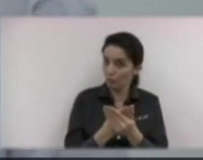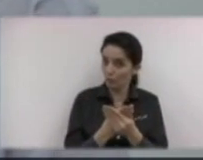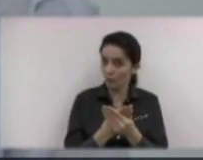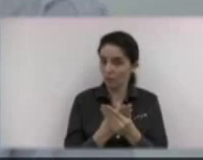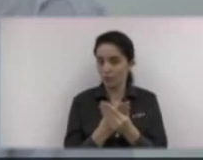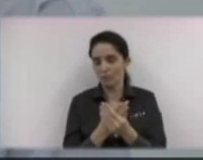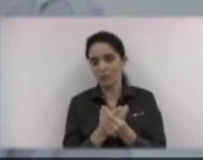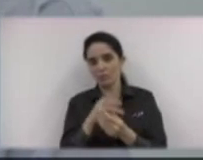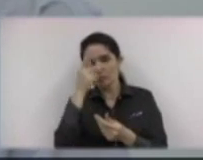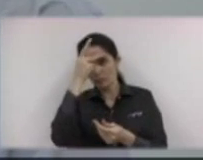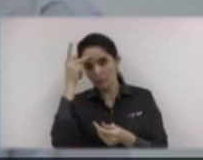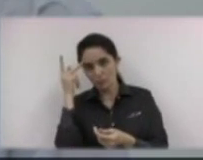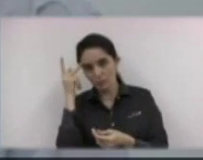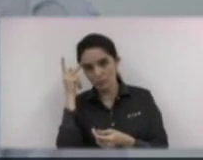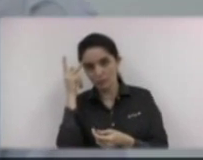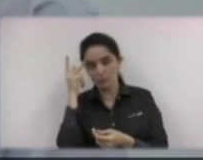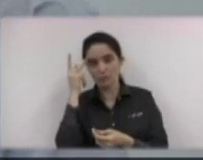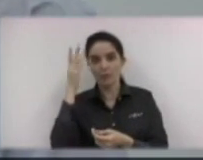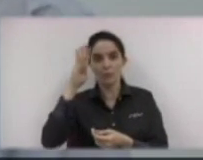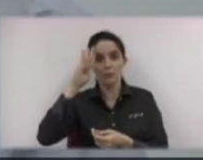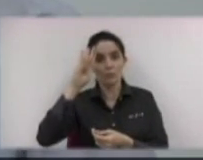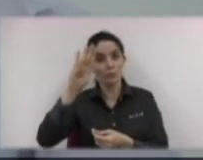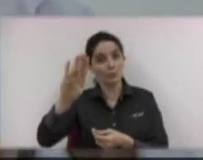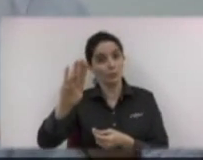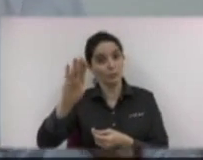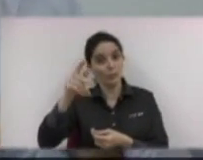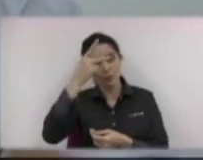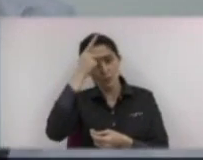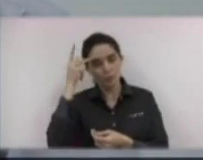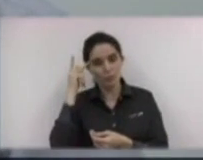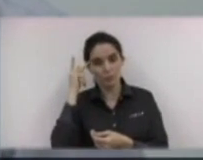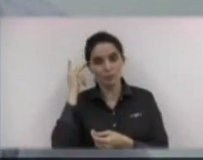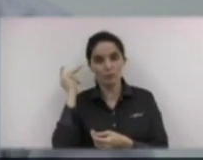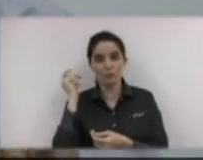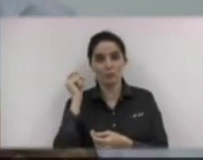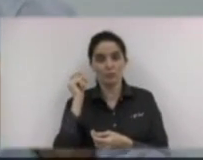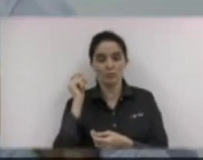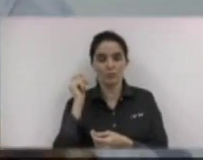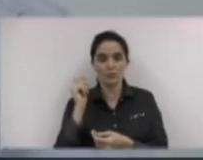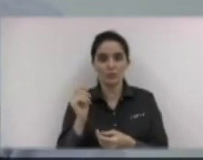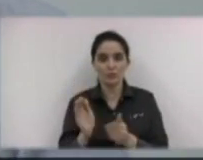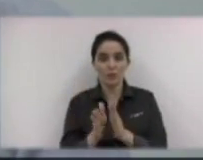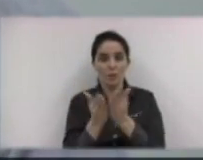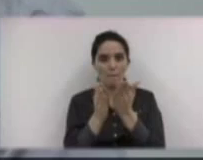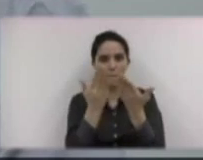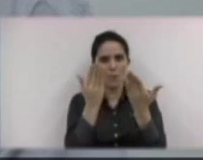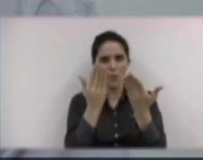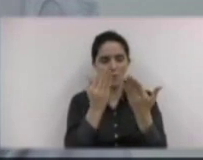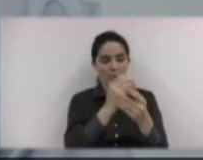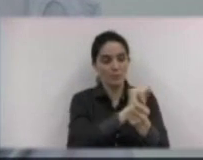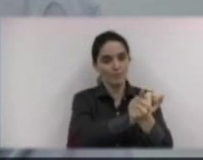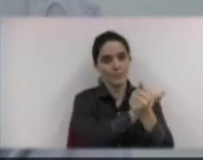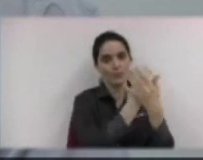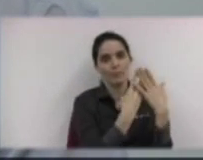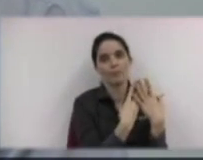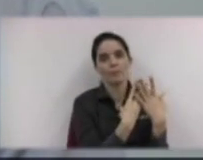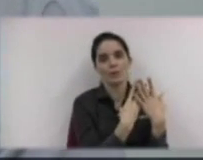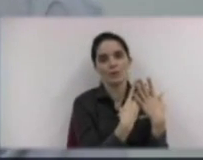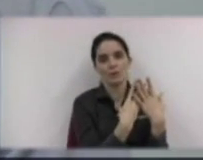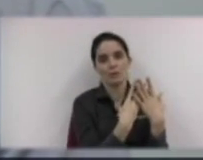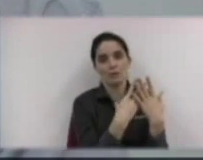com relação às pessoas, principalmente à camada mais pobre, nas penitenciárias, nas cadeias,